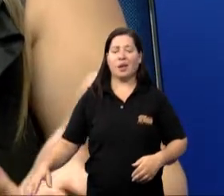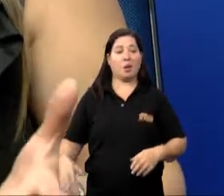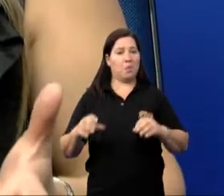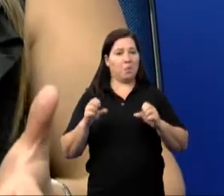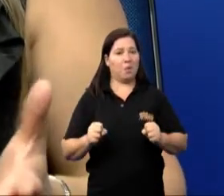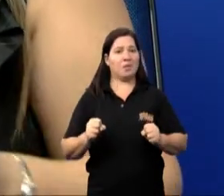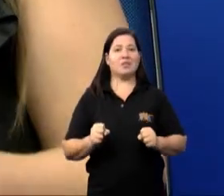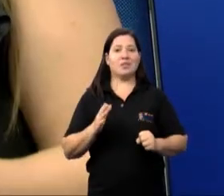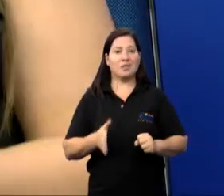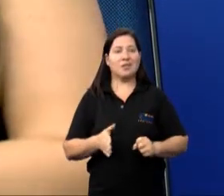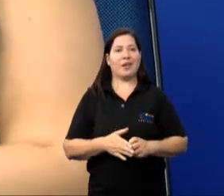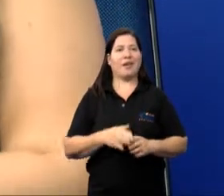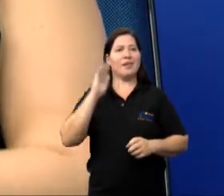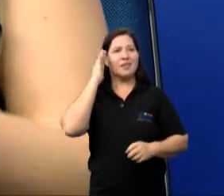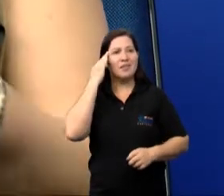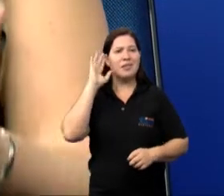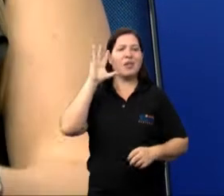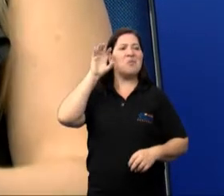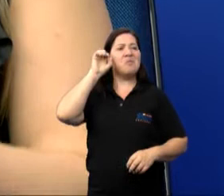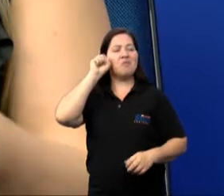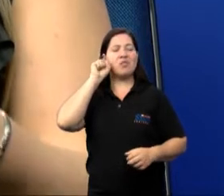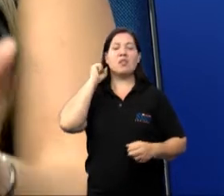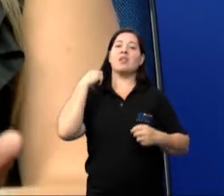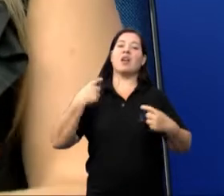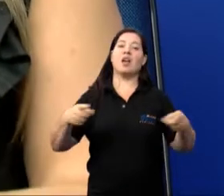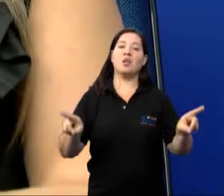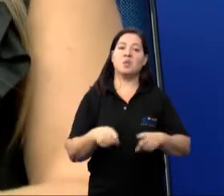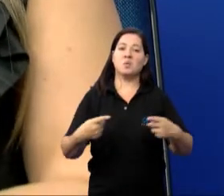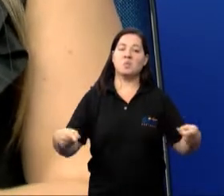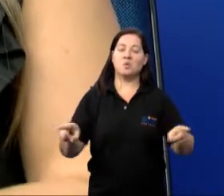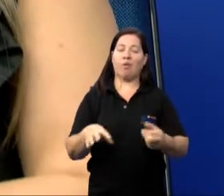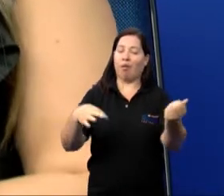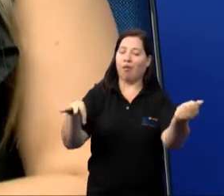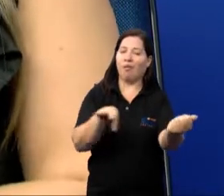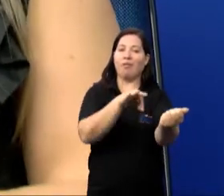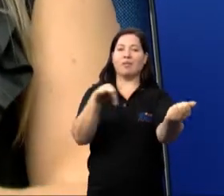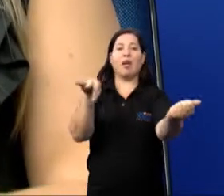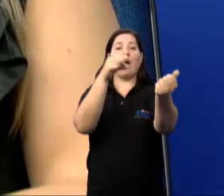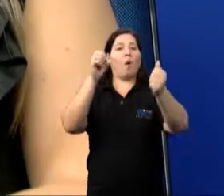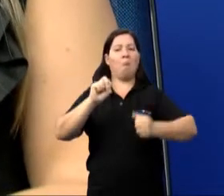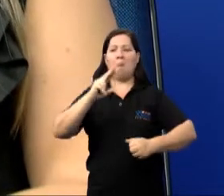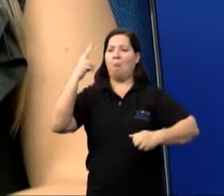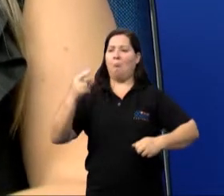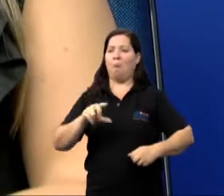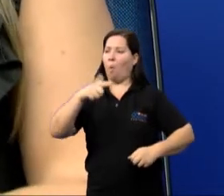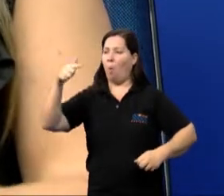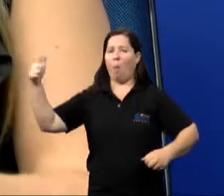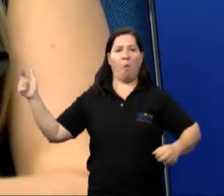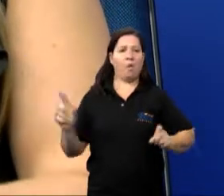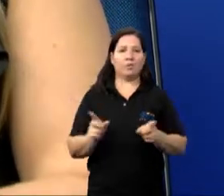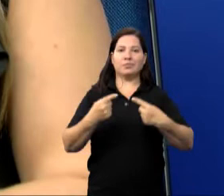músicas orquestradas. Esse processo, ou outros tipos de música, existem muitos outros tipos de música. Eu estou dando um exemplo de que as crianças vão se apropriando